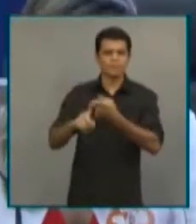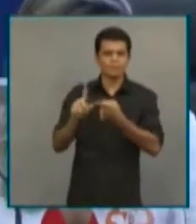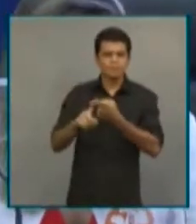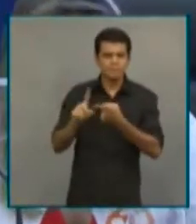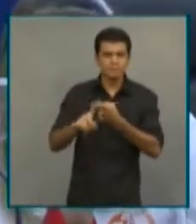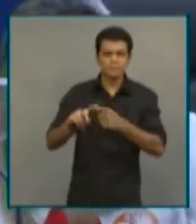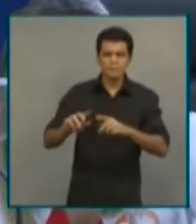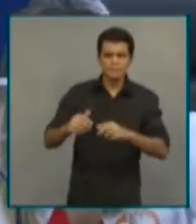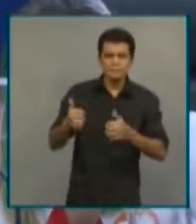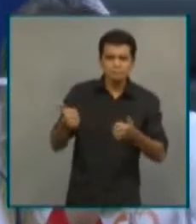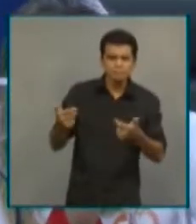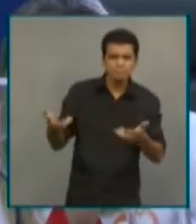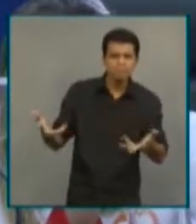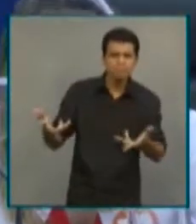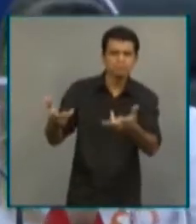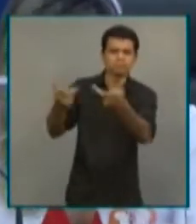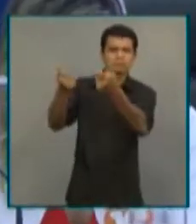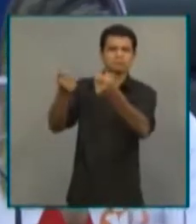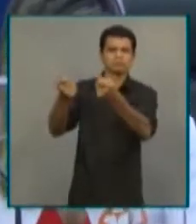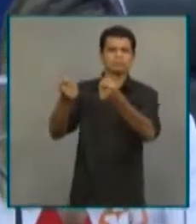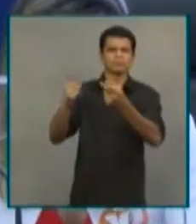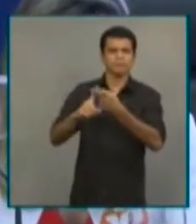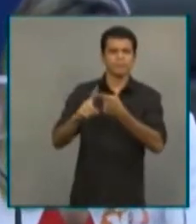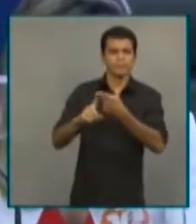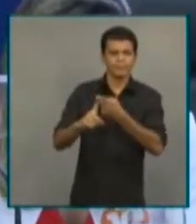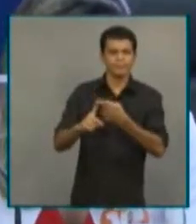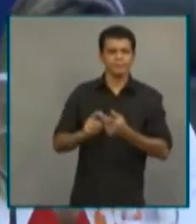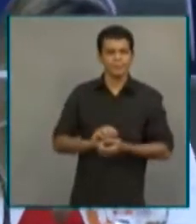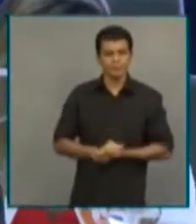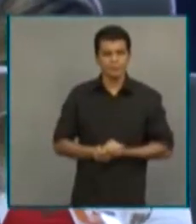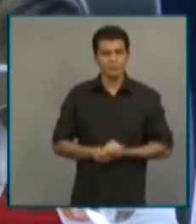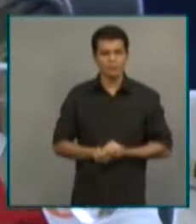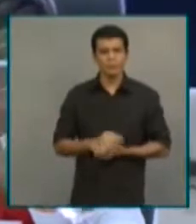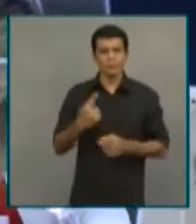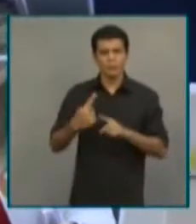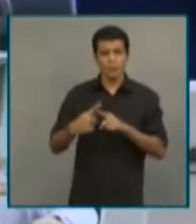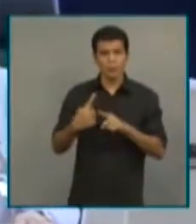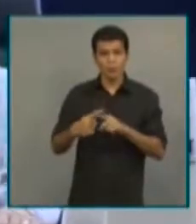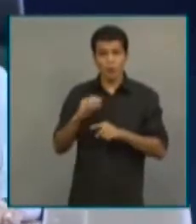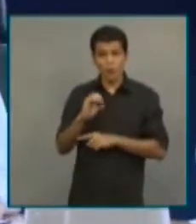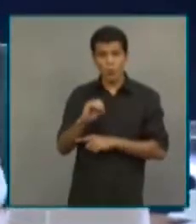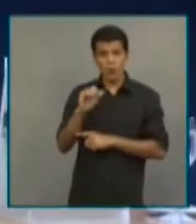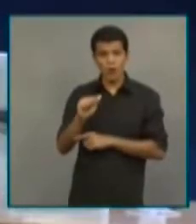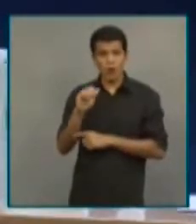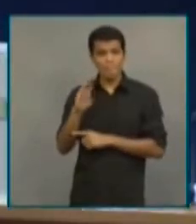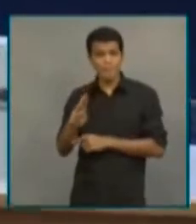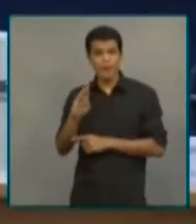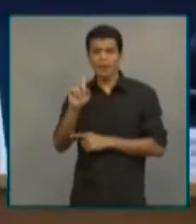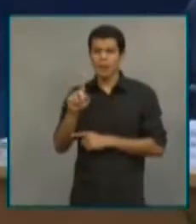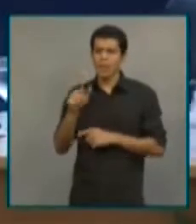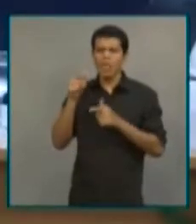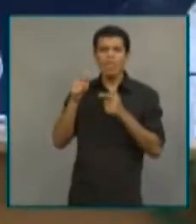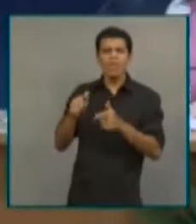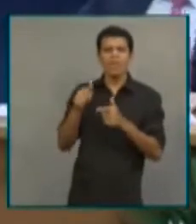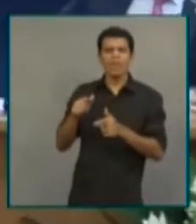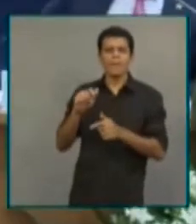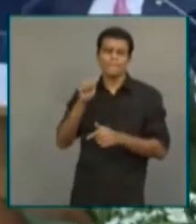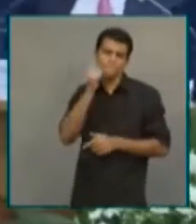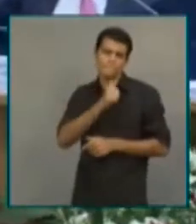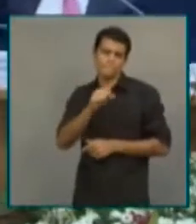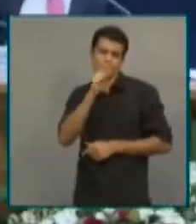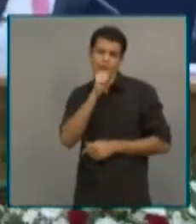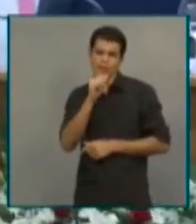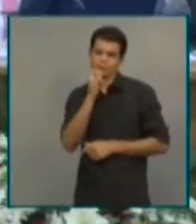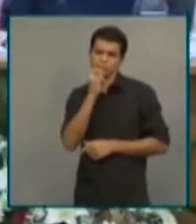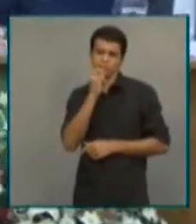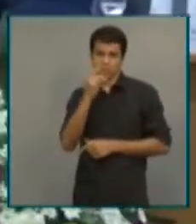escritórios compartilhados, que zele, porque a OAB é como uma mãe. Depois que pare, ou seja, depois que